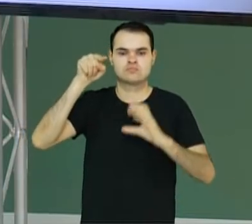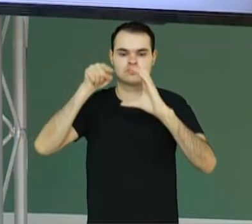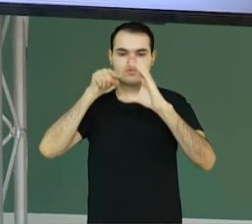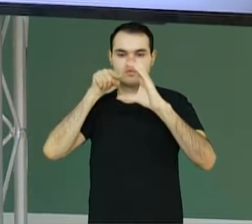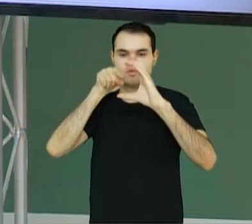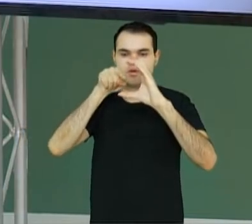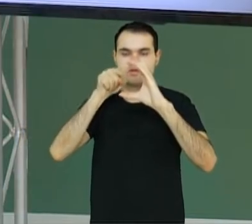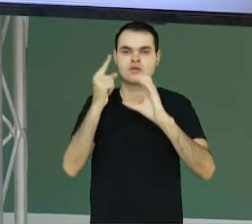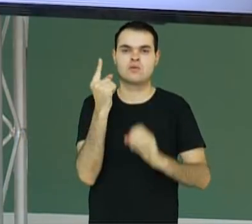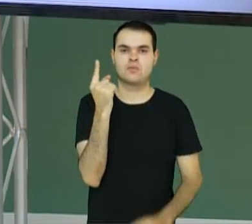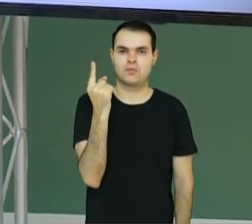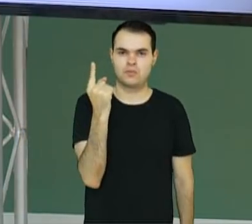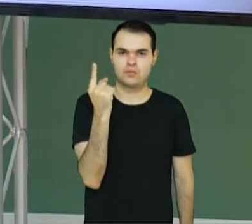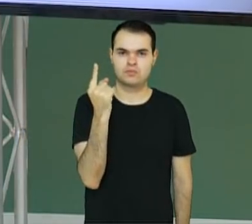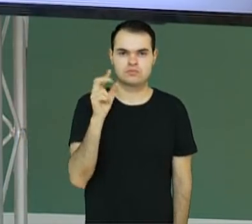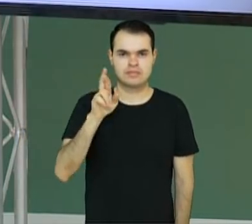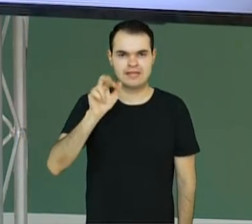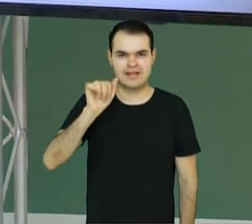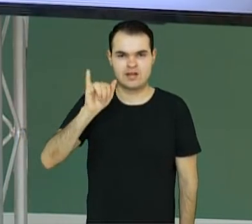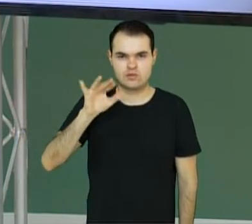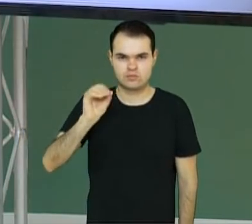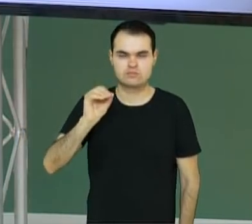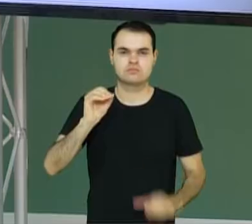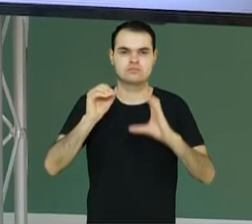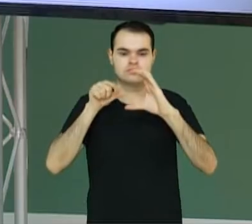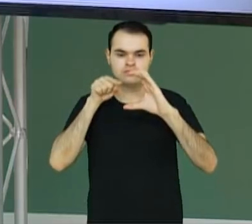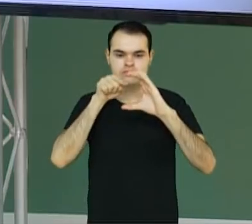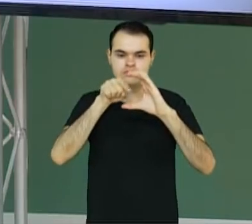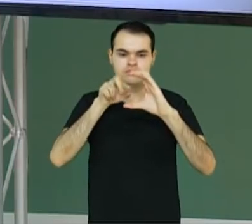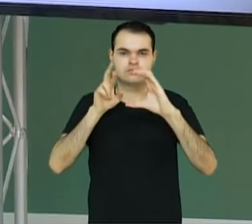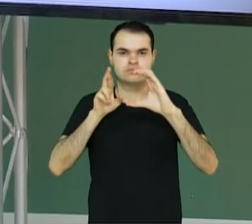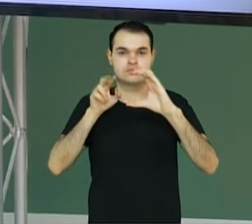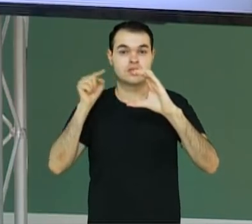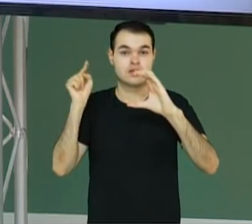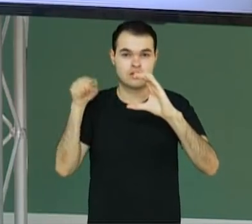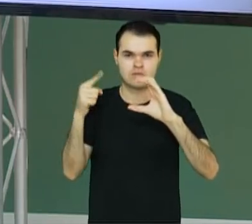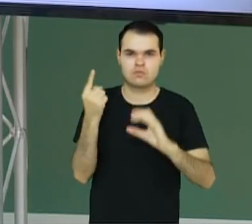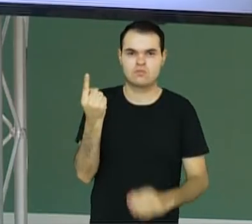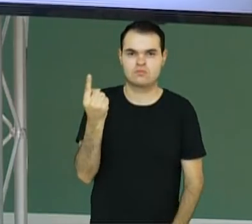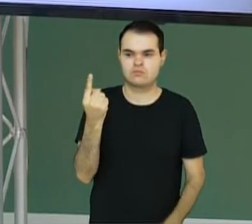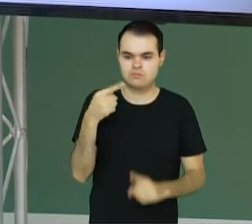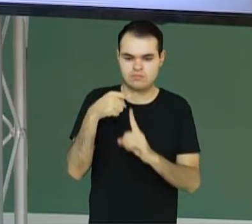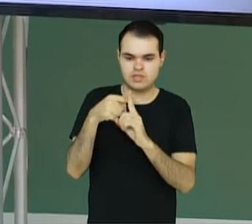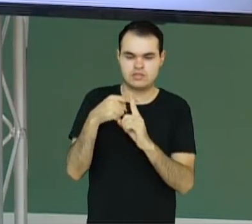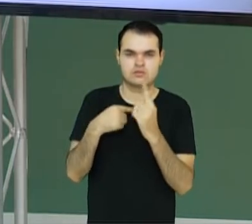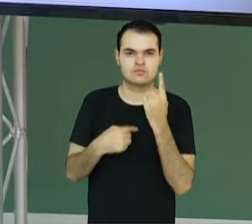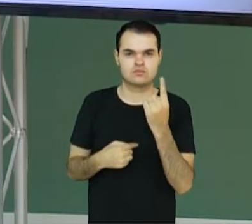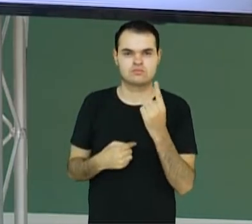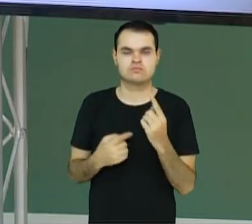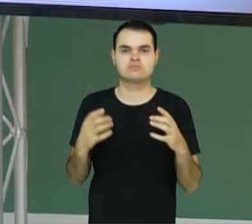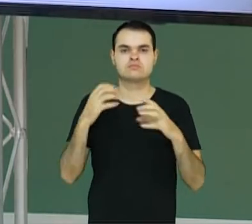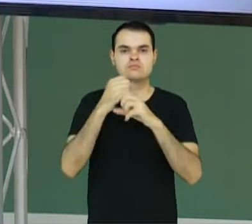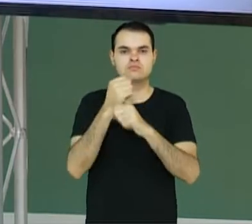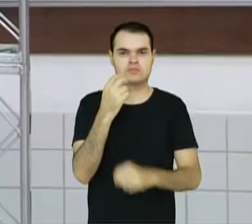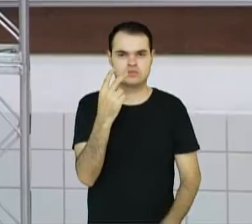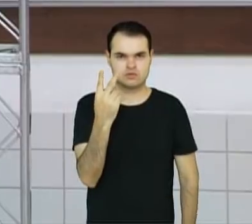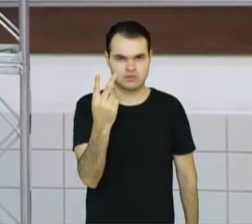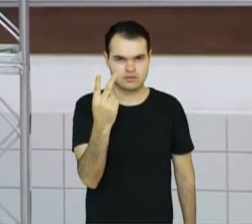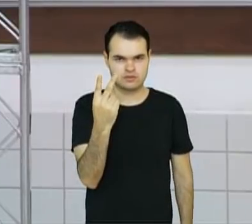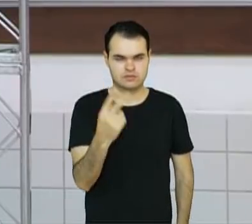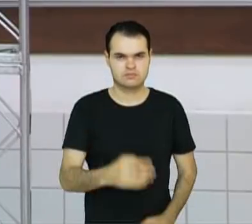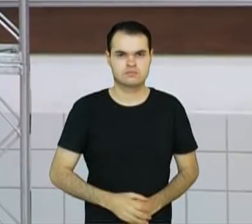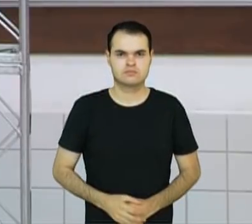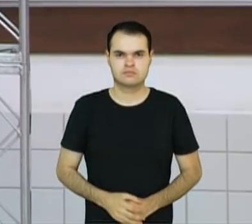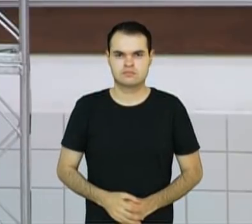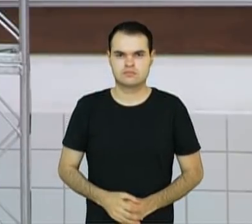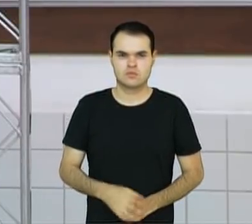1. Lembrando que o raio do círculo grande vai ser quanto? 1 mais 1, 2, tá? Professor, eu substituo